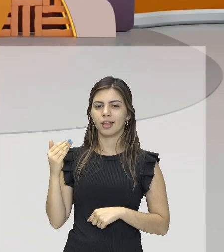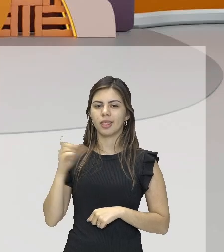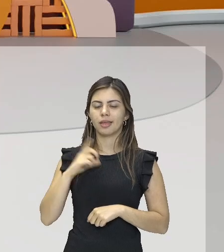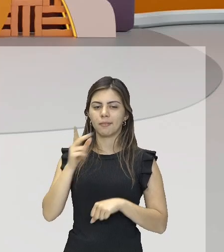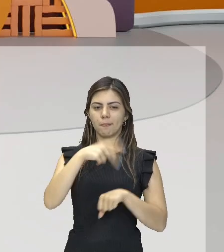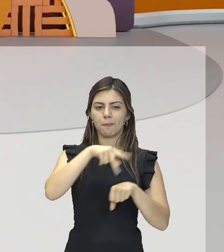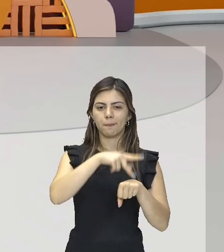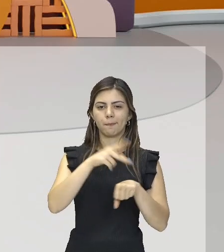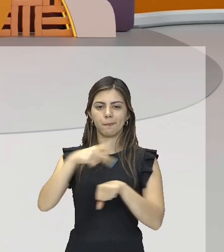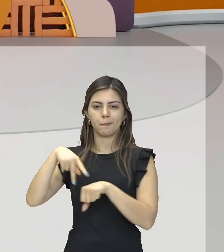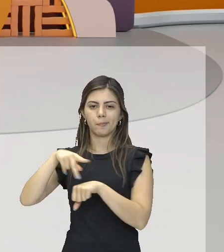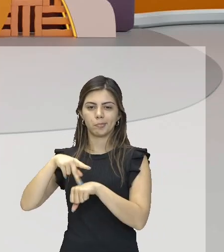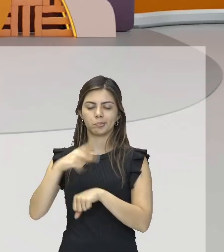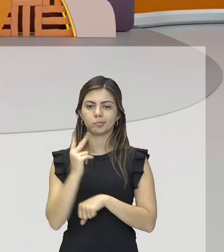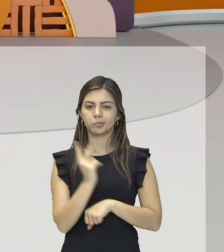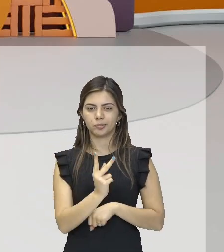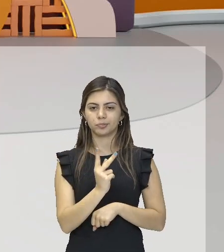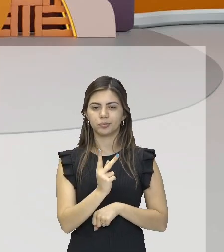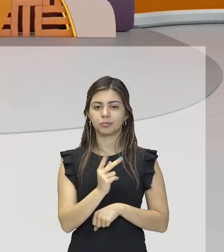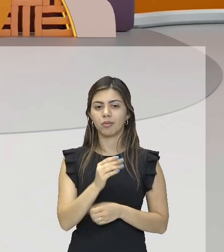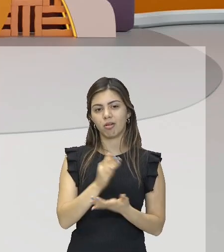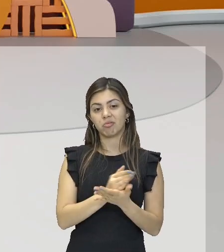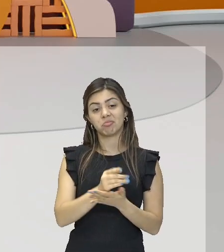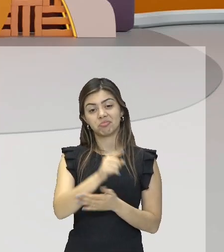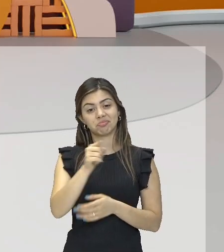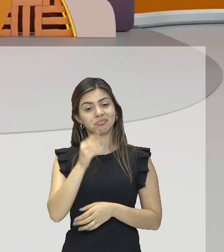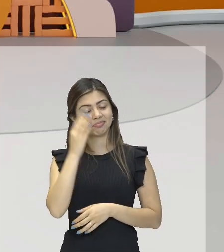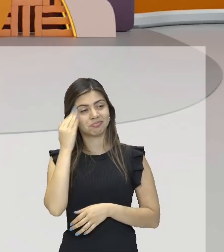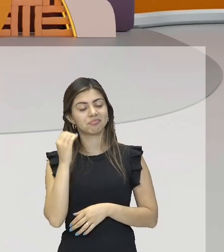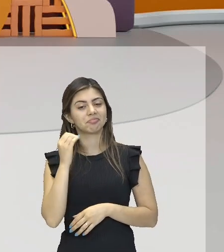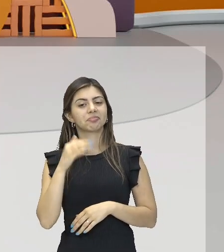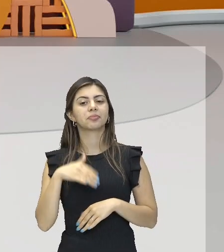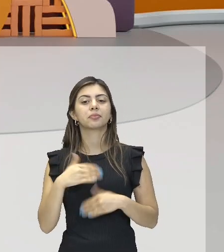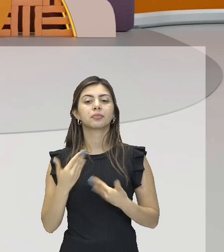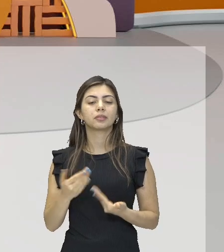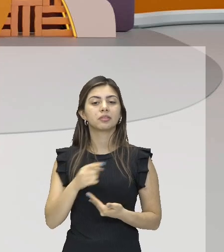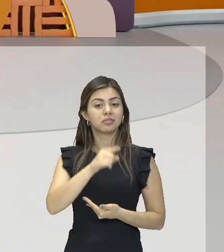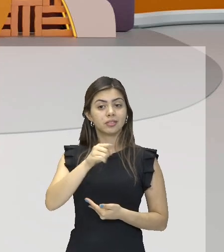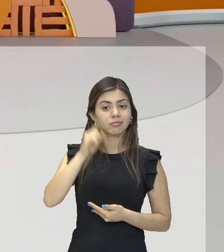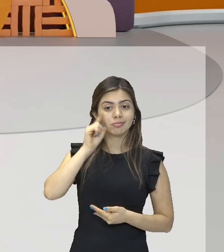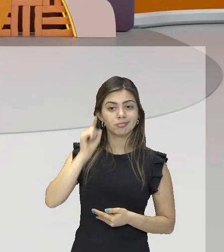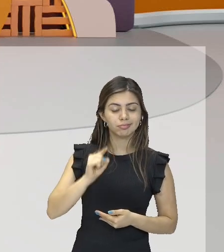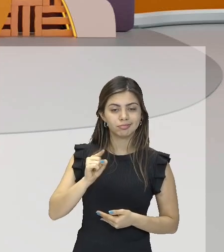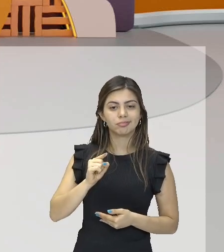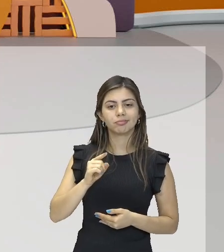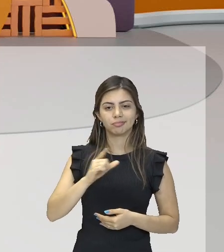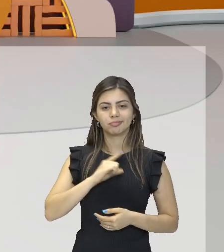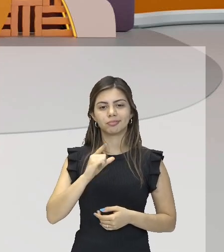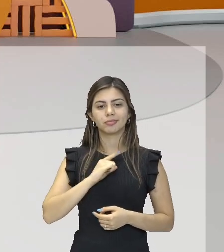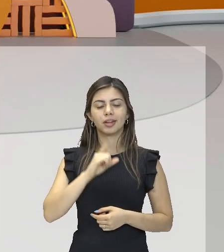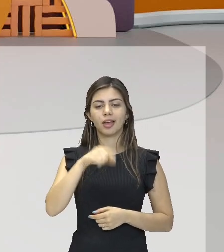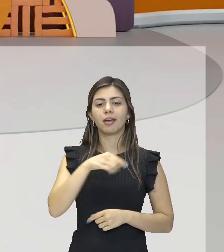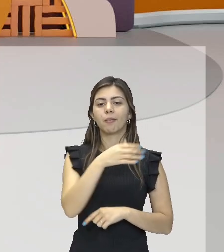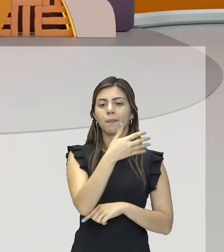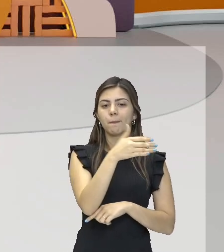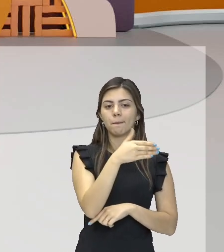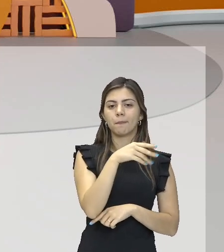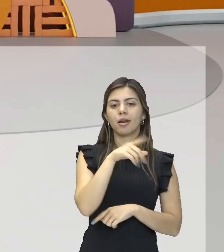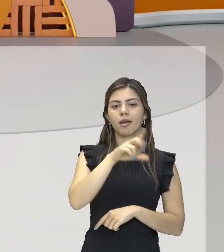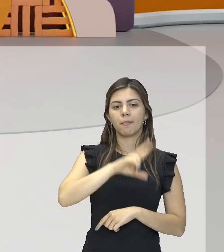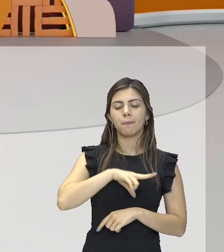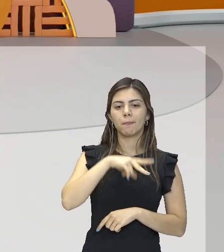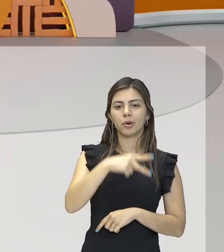duas nações que penso que alguns de vocês devem saber quais são, mas para quem não sabe, trouxemos aqui a bandeira de Portugal